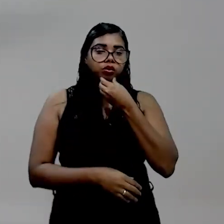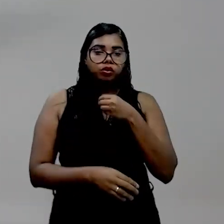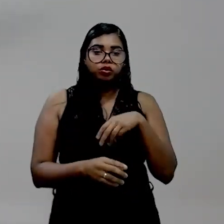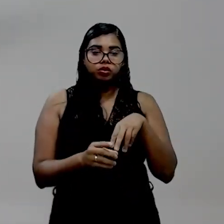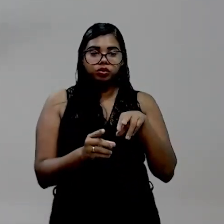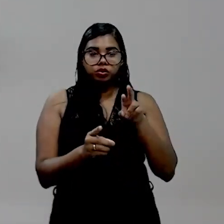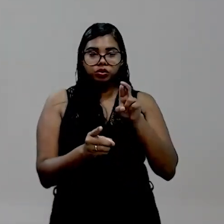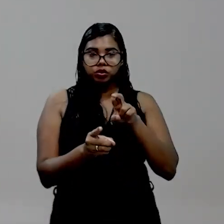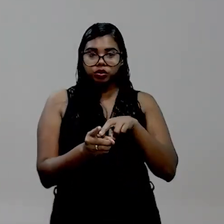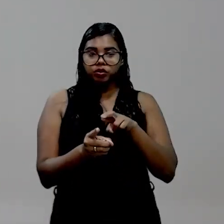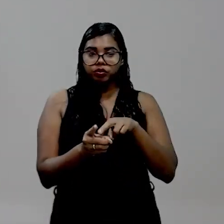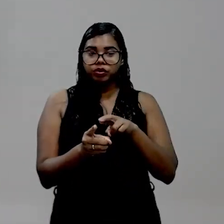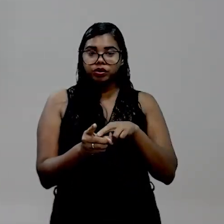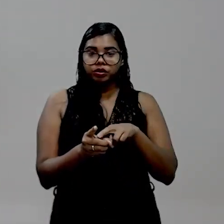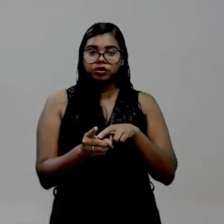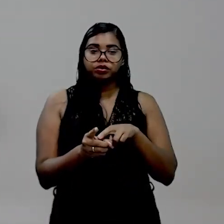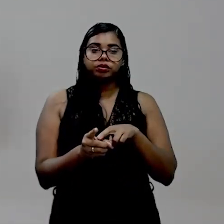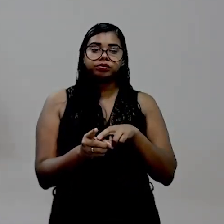um.